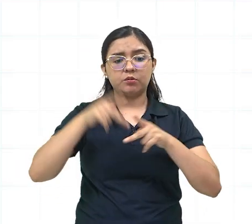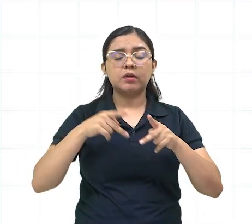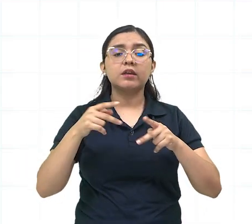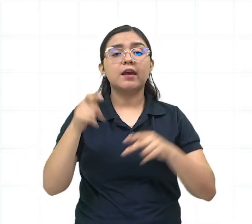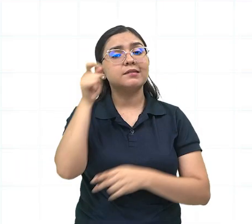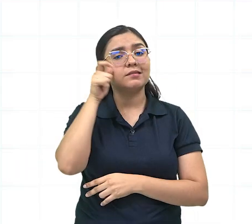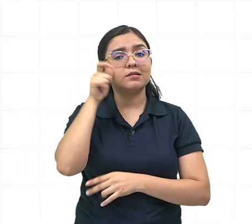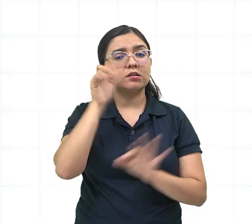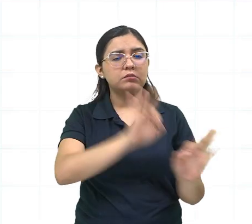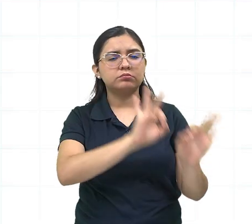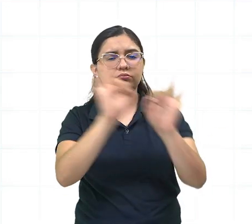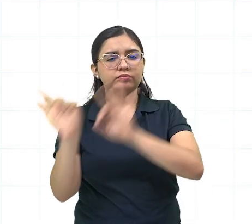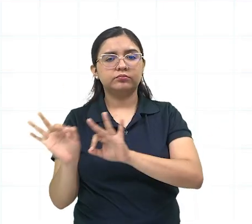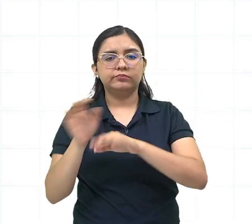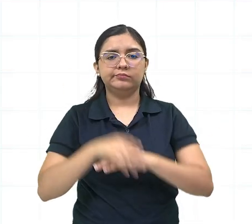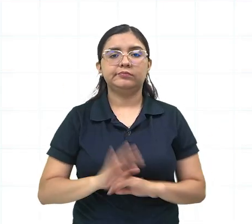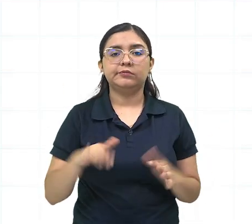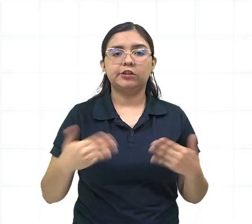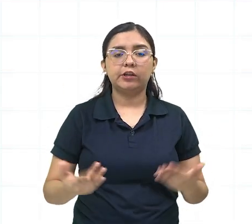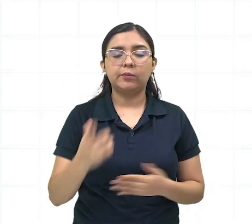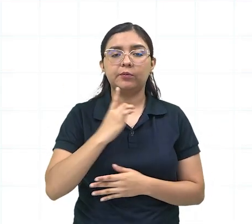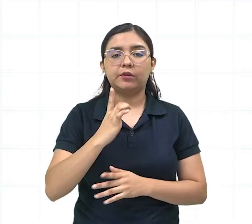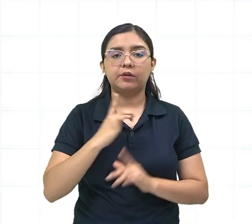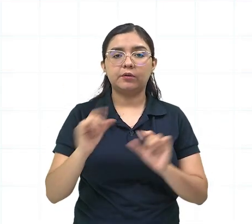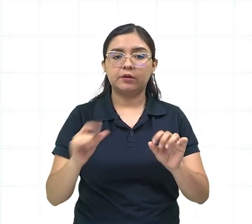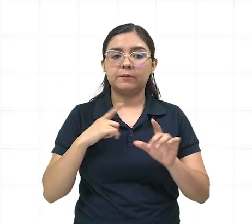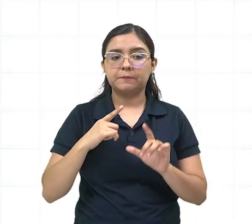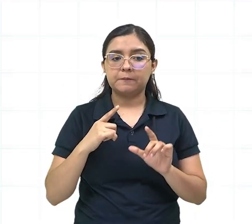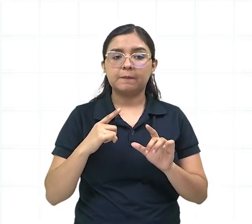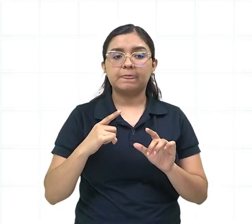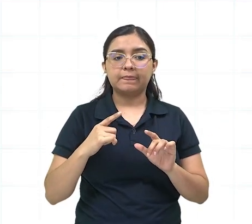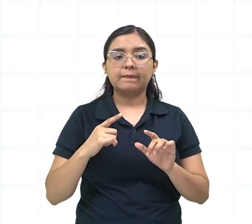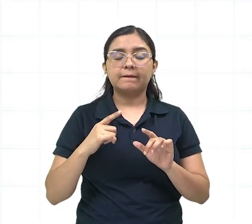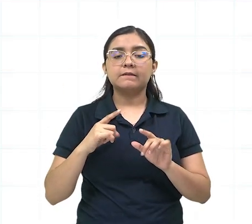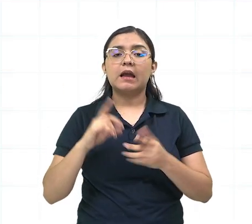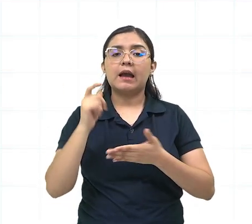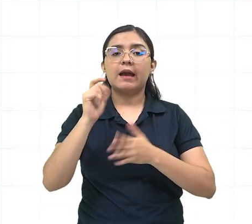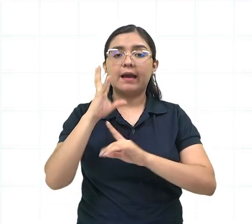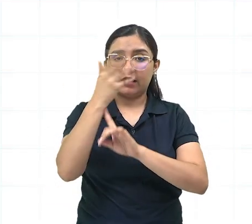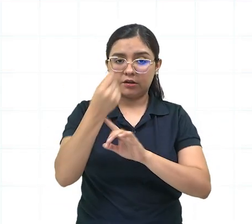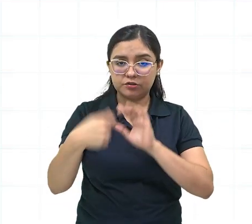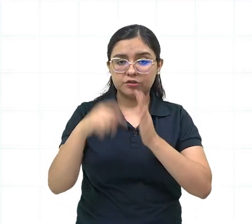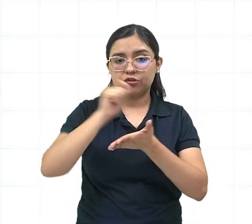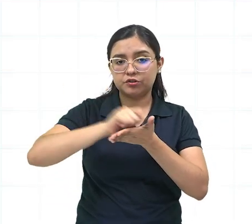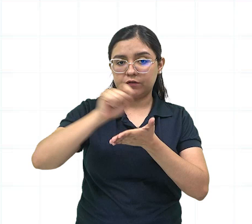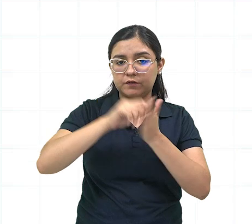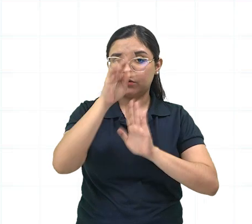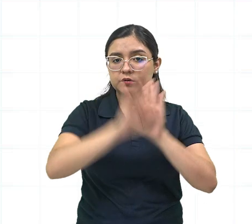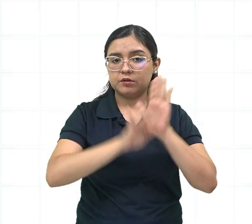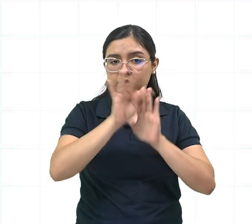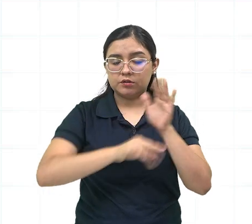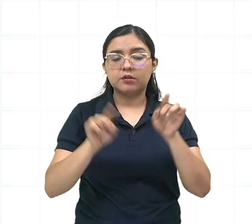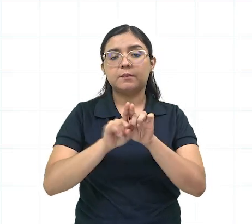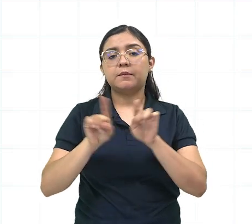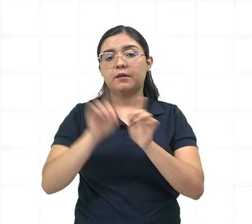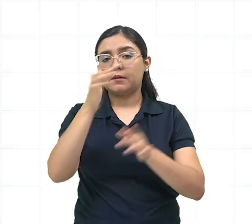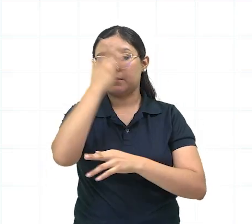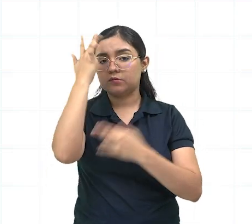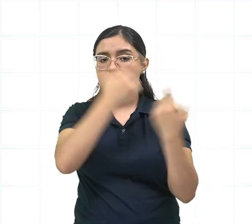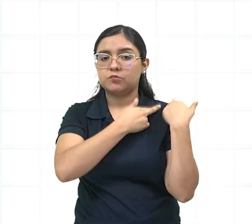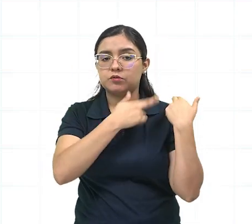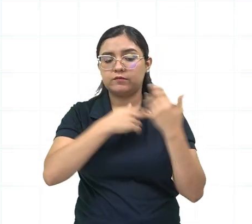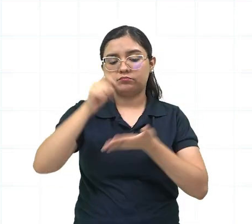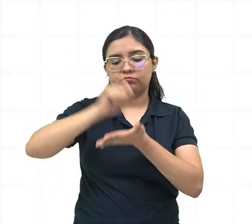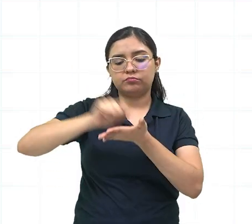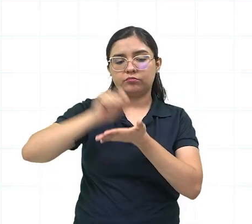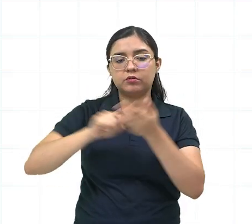o que vê a obra de arte. Então a gente tem a dramaturgia, que é a arte de escrever essas peças, o dramaturgo que escreve, que faz a